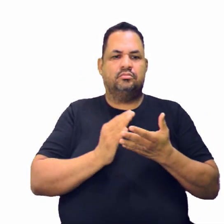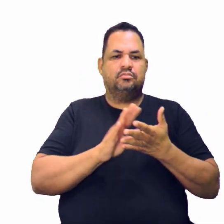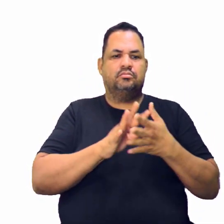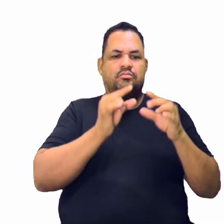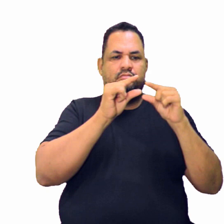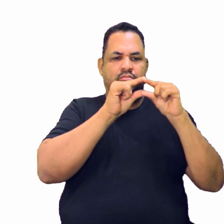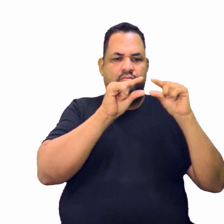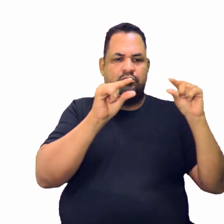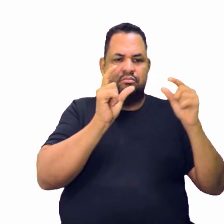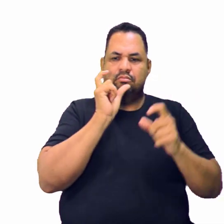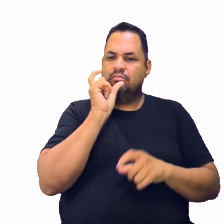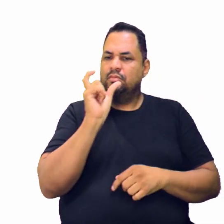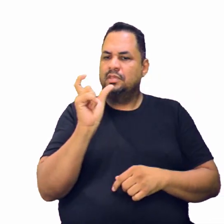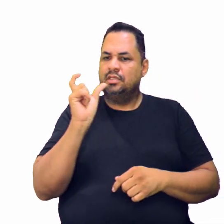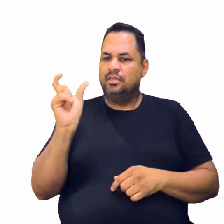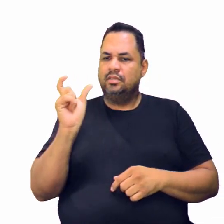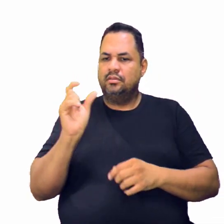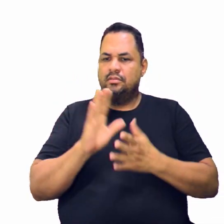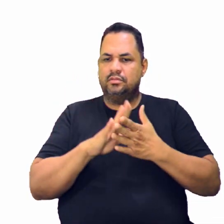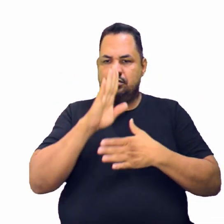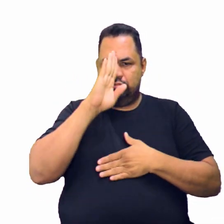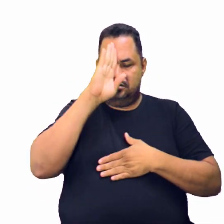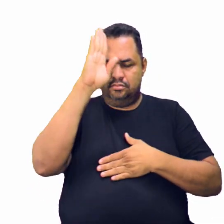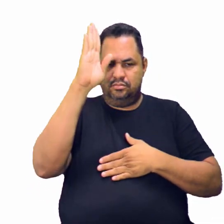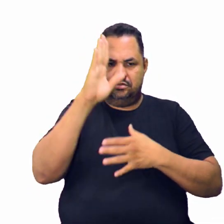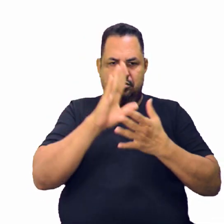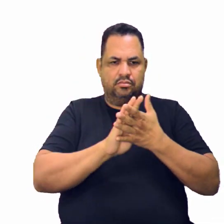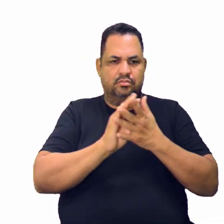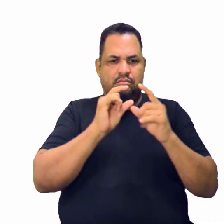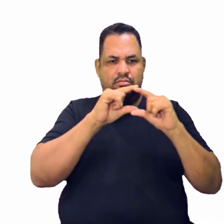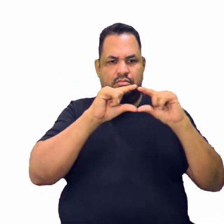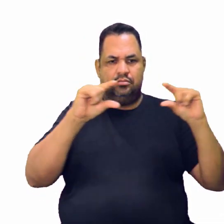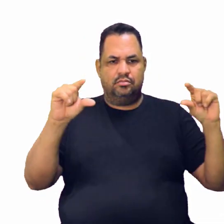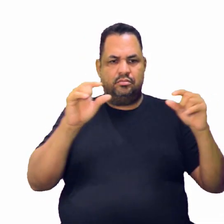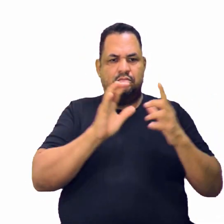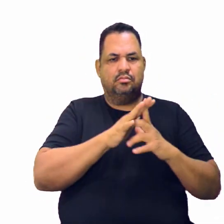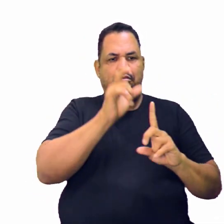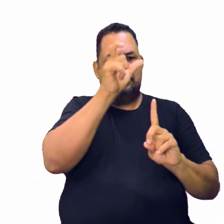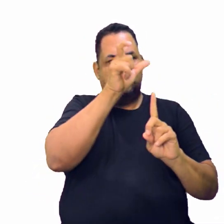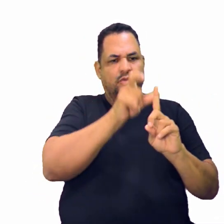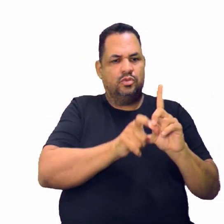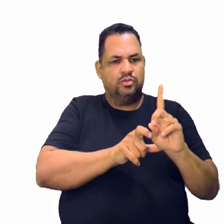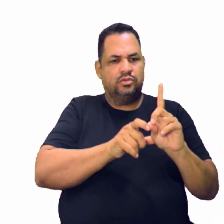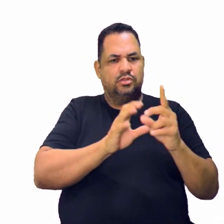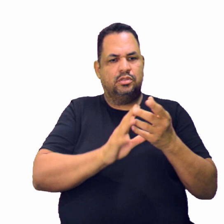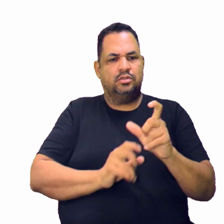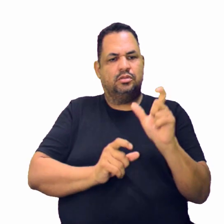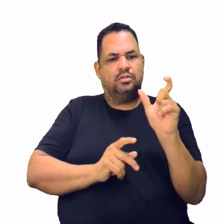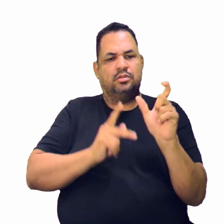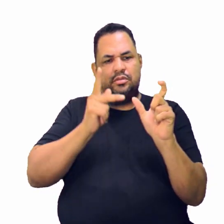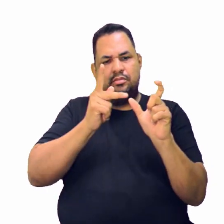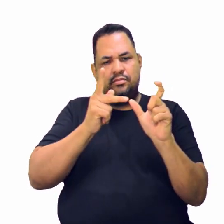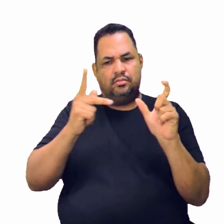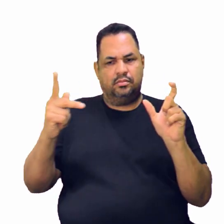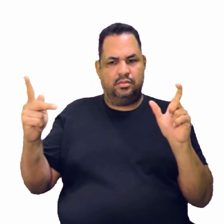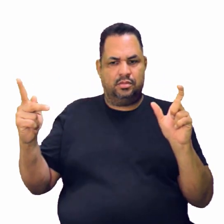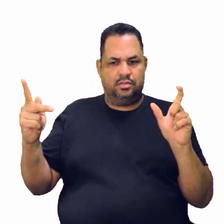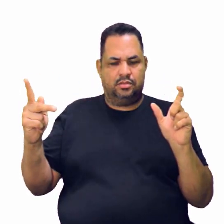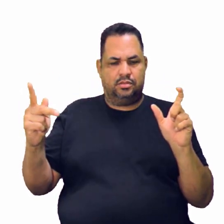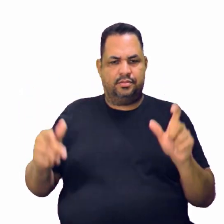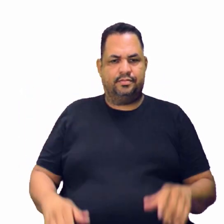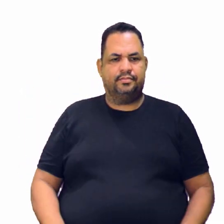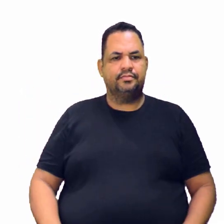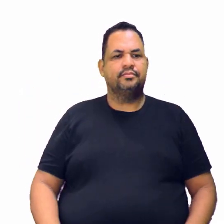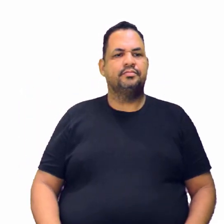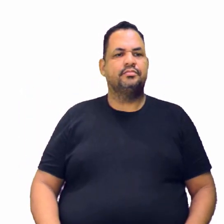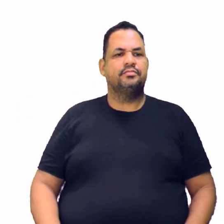termos essenciais da oração. Sujeito e predicado. Tá bom? Então, nós vamos